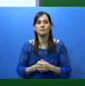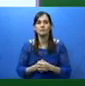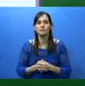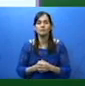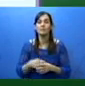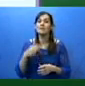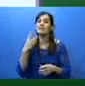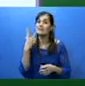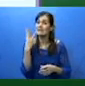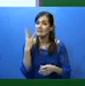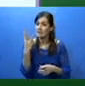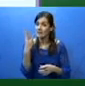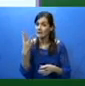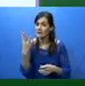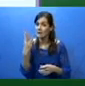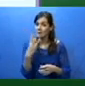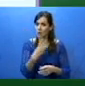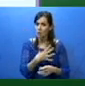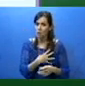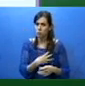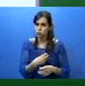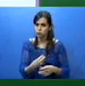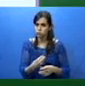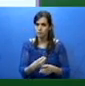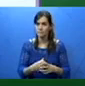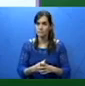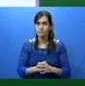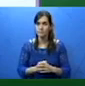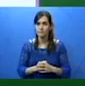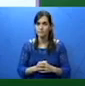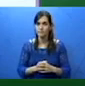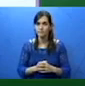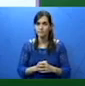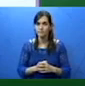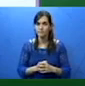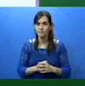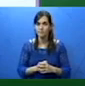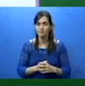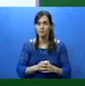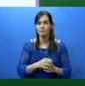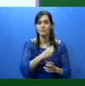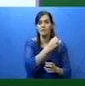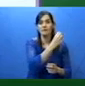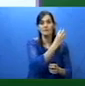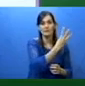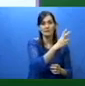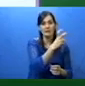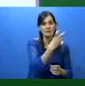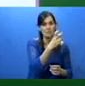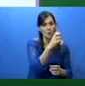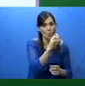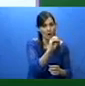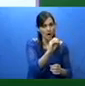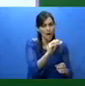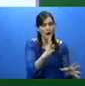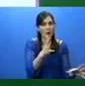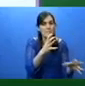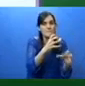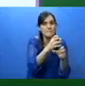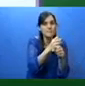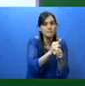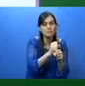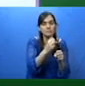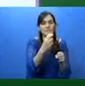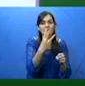nós temos 3 aqui, a possibilidade dela ter 3. Então, vamos lá, 350 mais